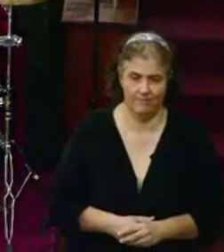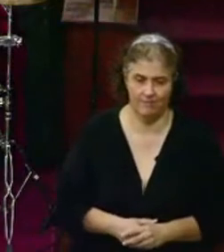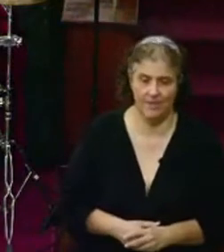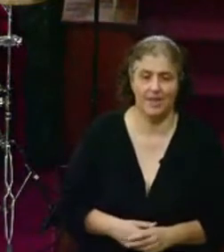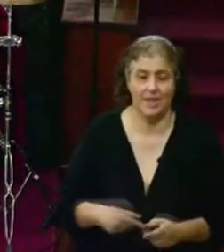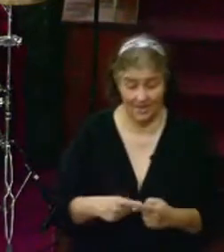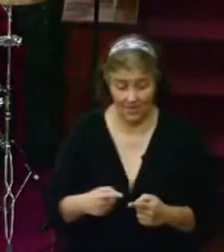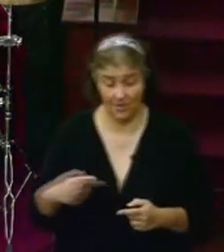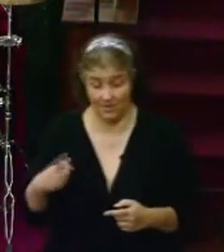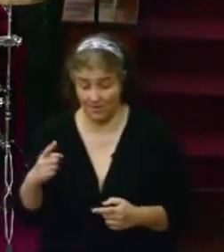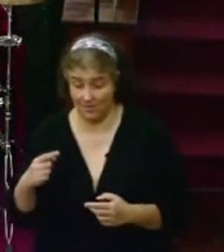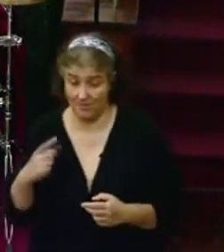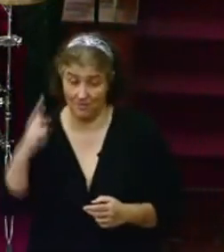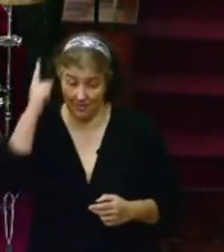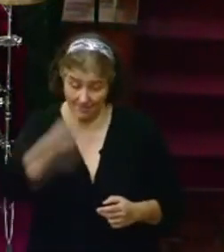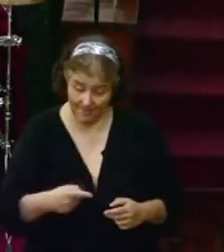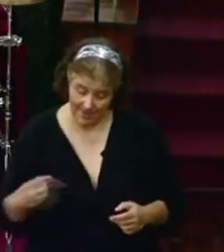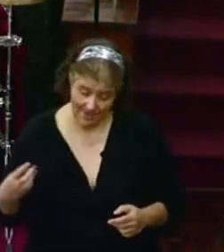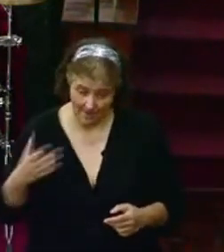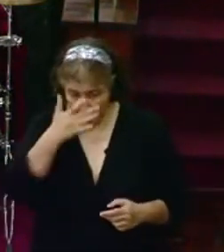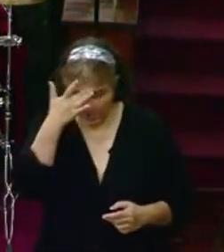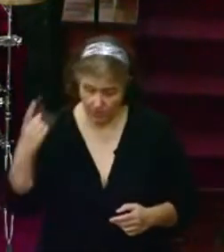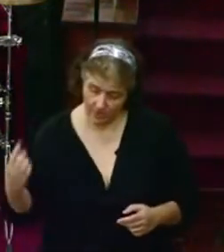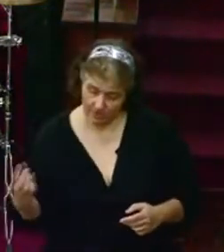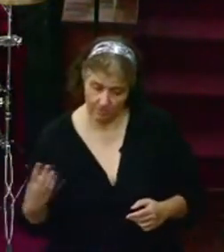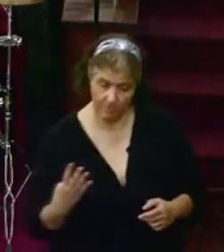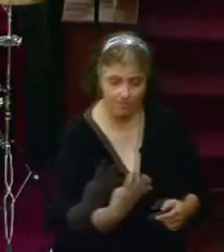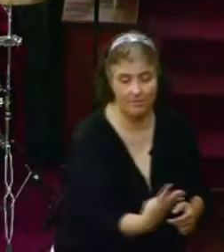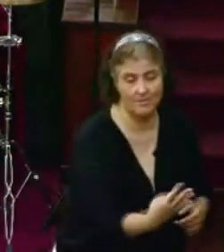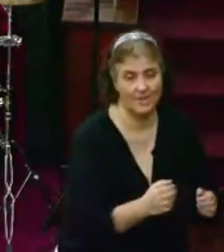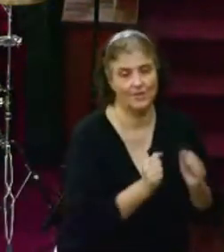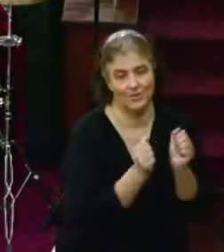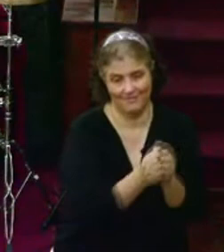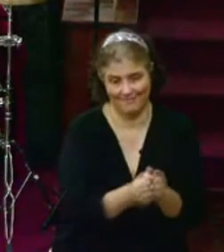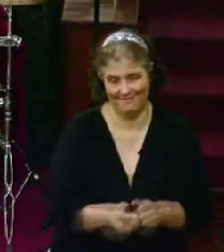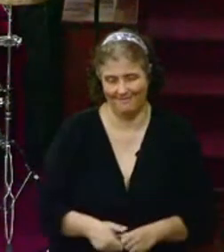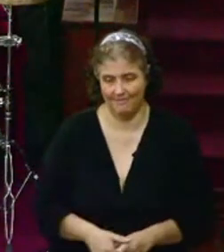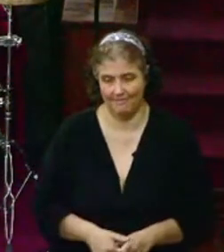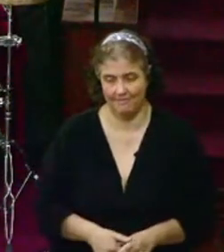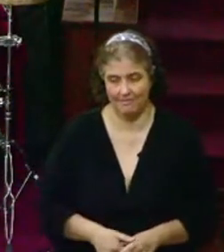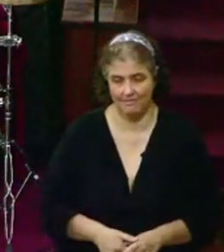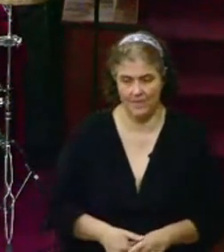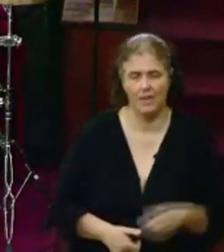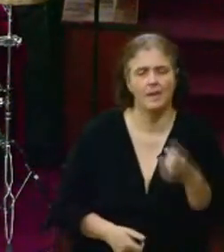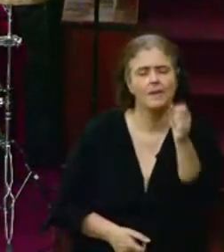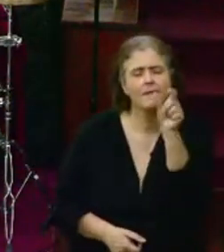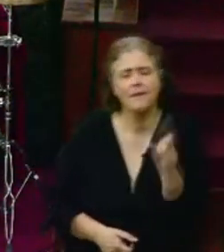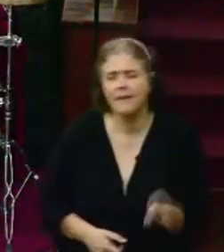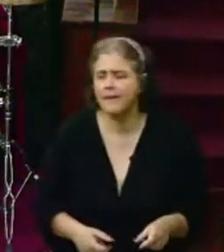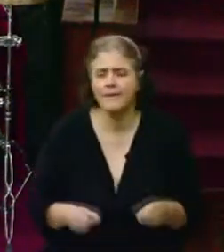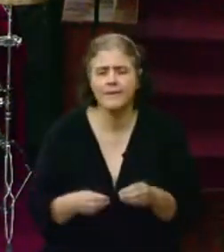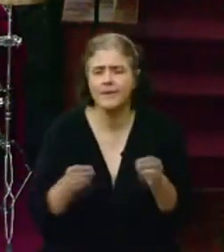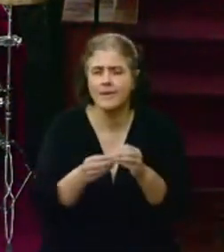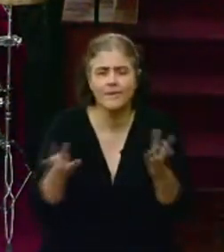meus emissários, os meus mensageiros. Quem é digno, irmão? Quem é digno, minha irmã? Um dos hinos que